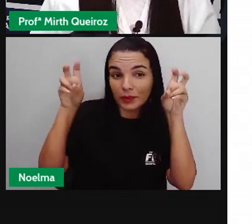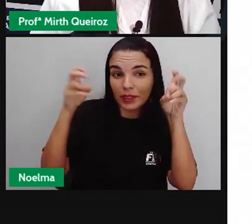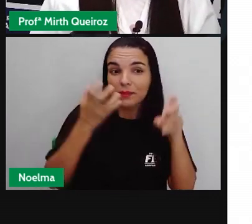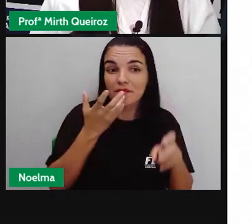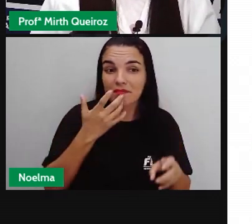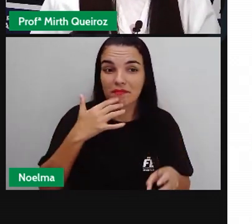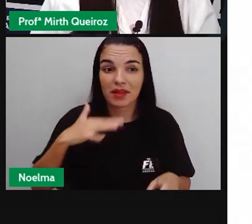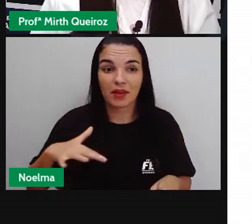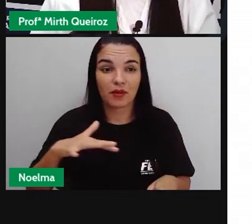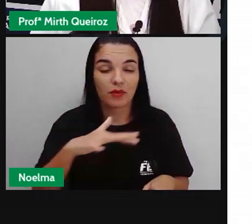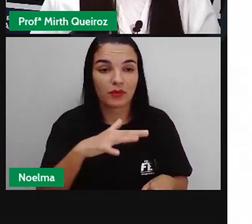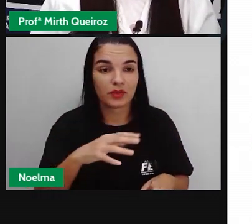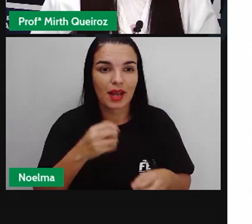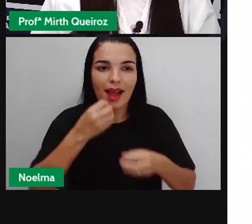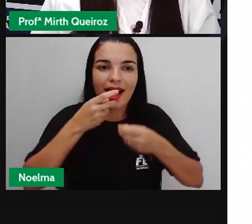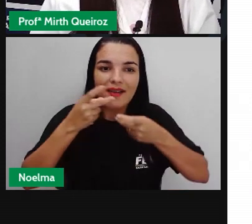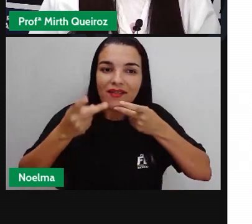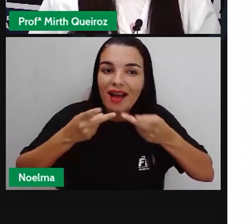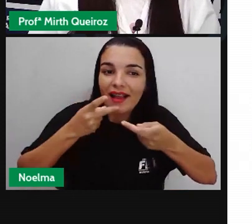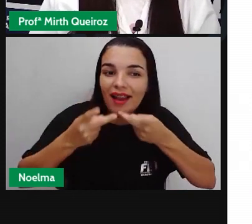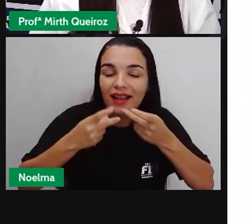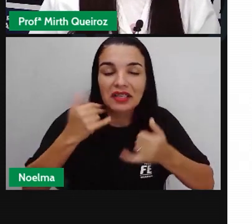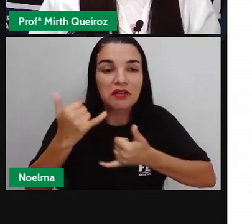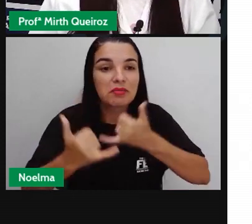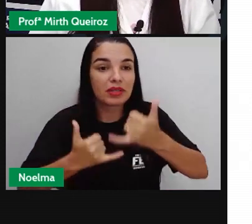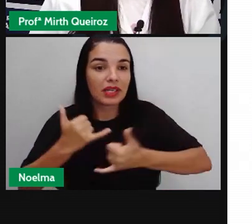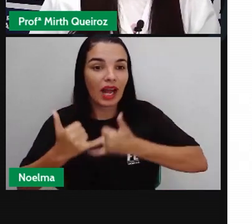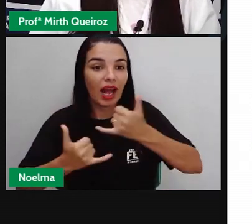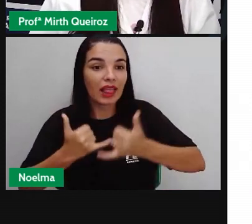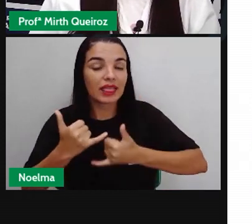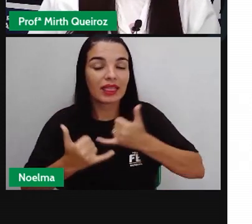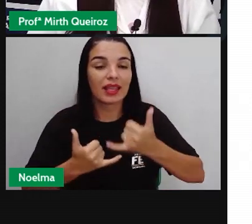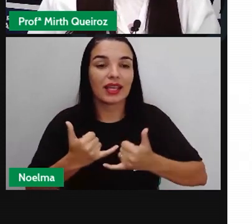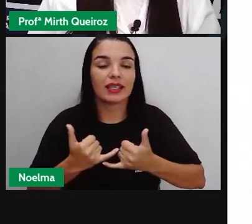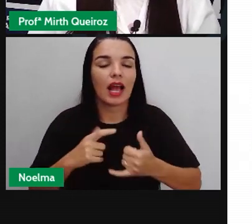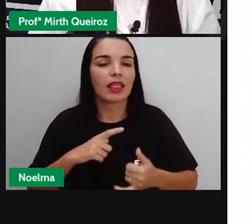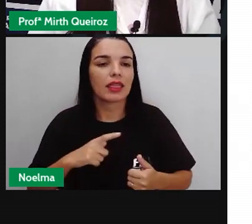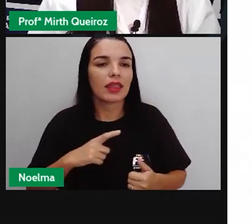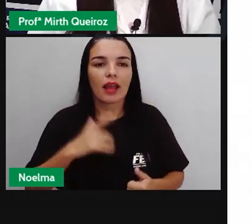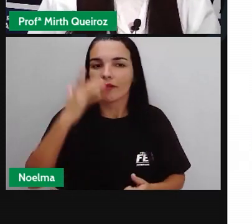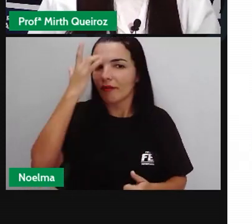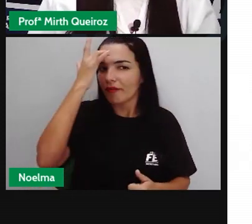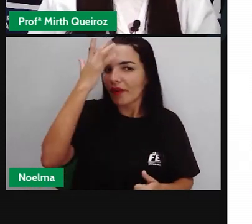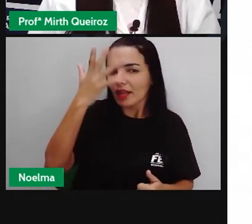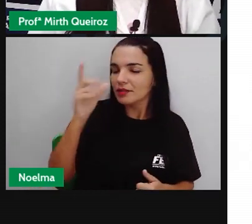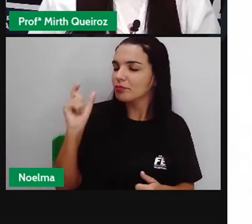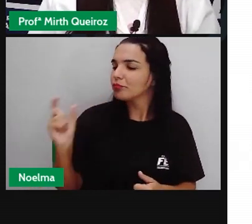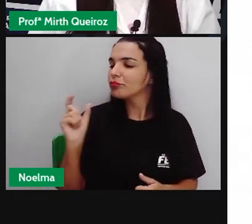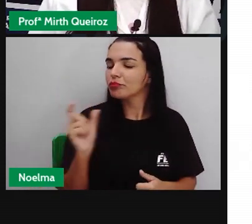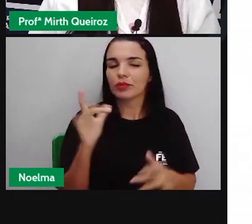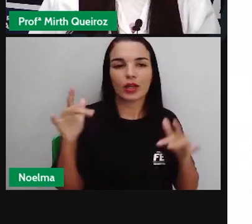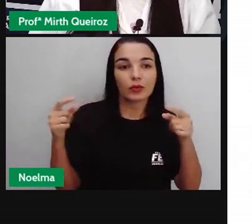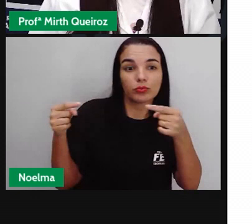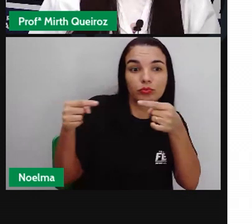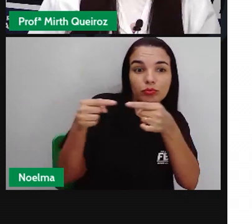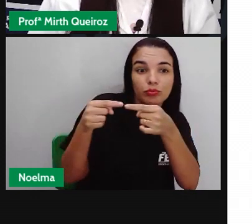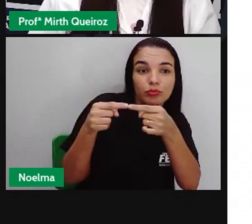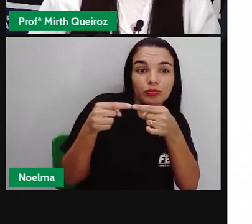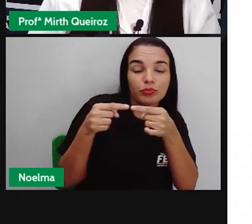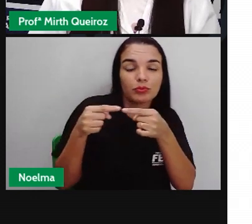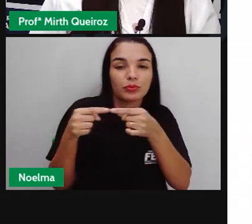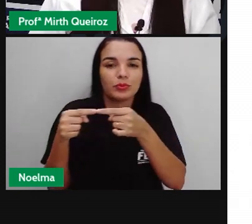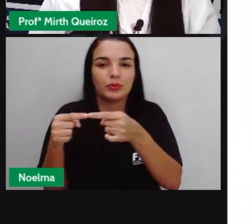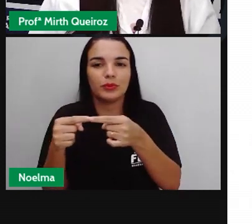recitados em brincadeiras de criança. Possuem uma rima fácil e por isso são populares entre